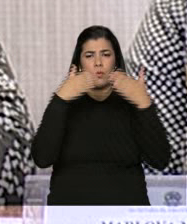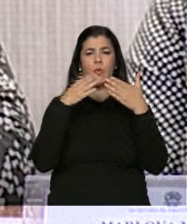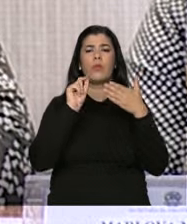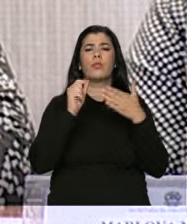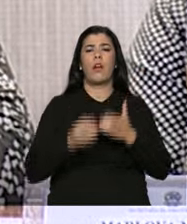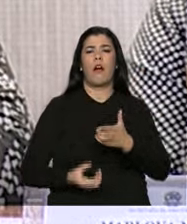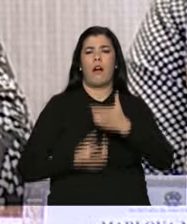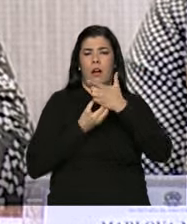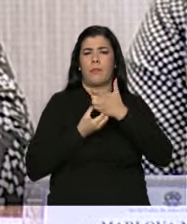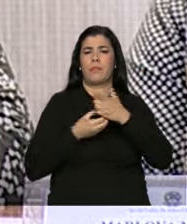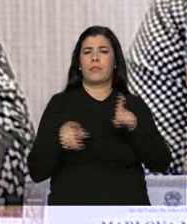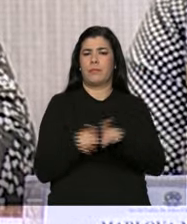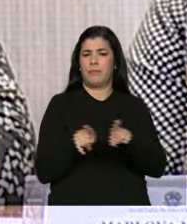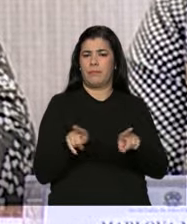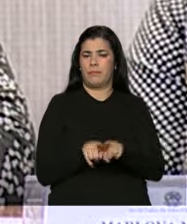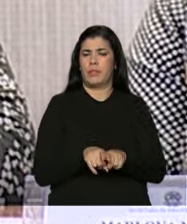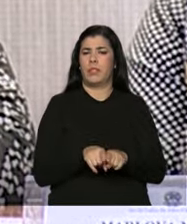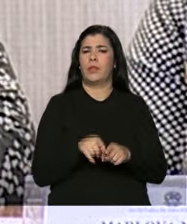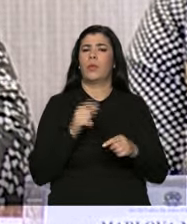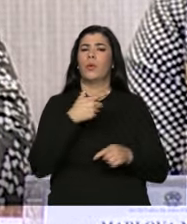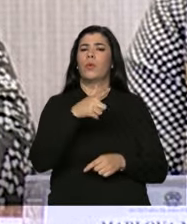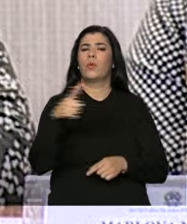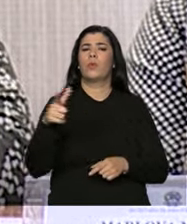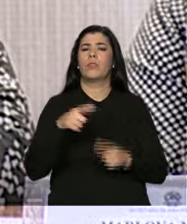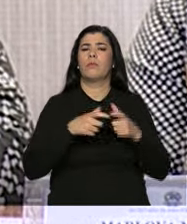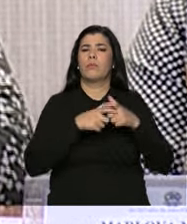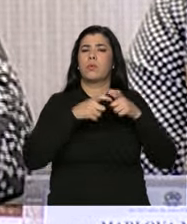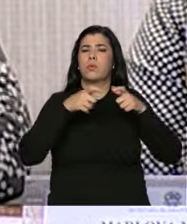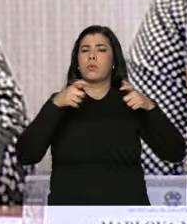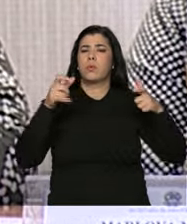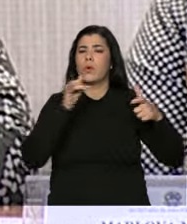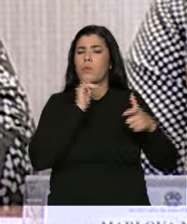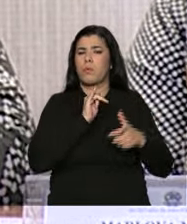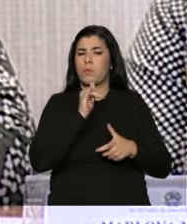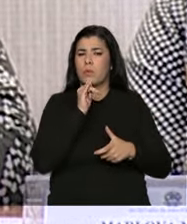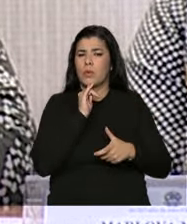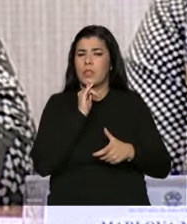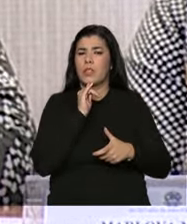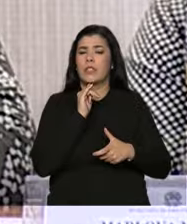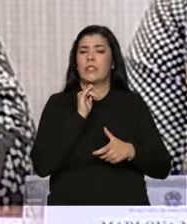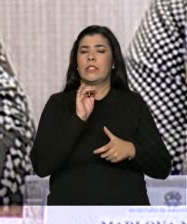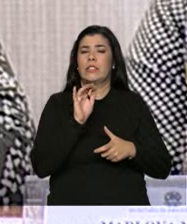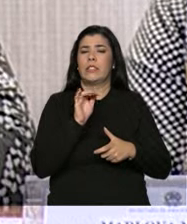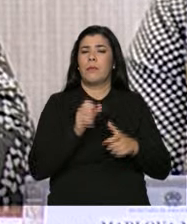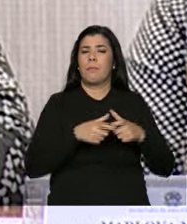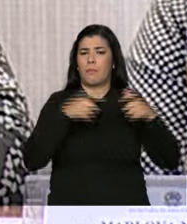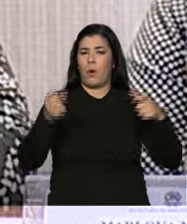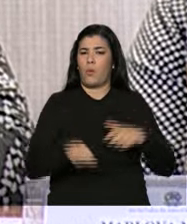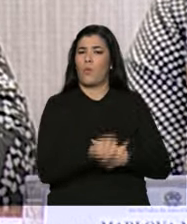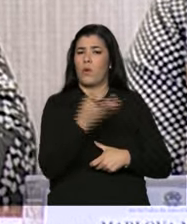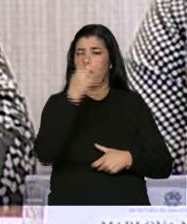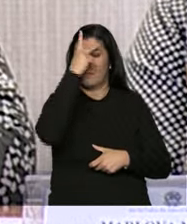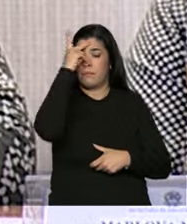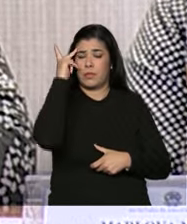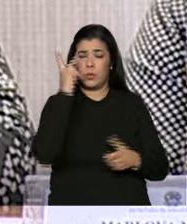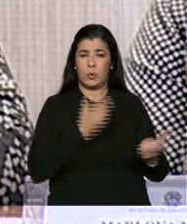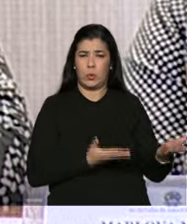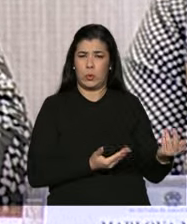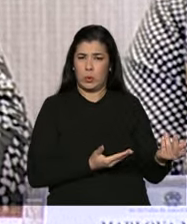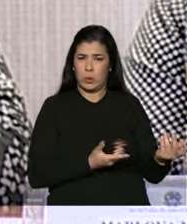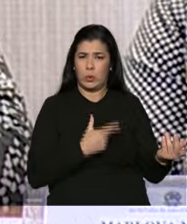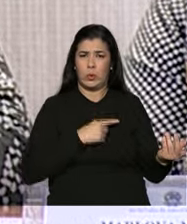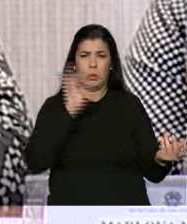foco na questão das que o aumento de de juventude da morte de juventude tem sido um